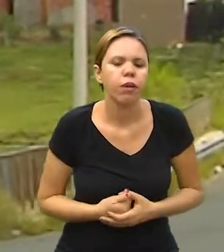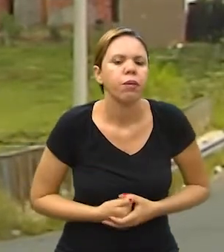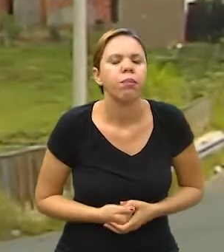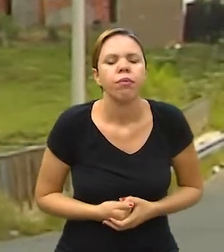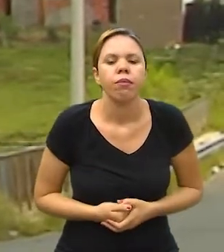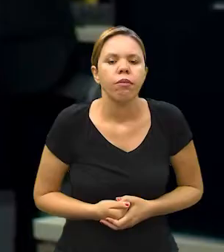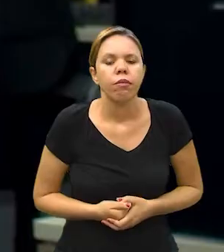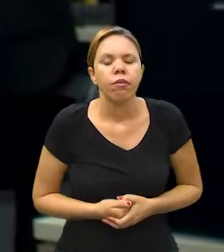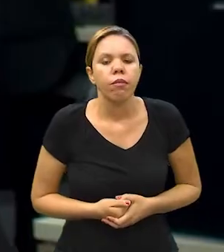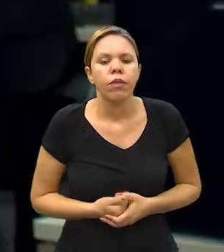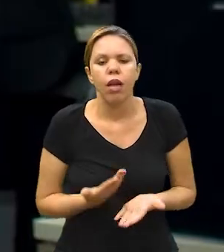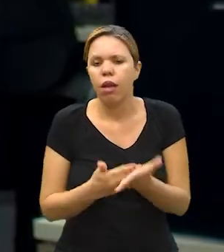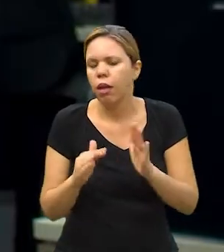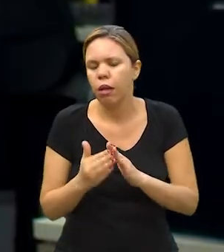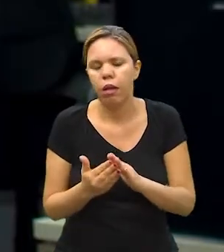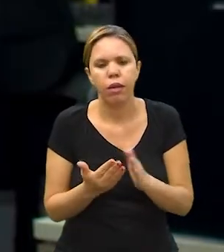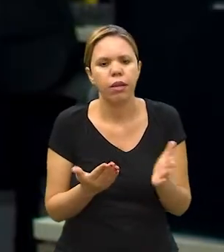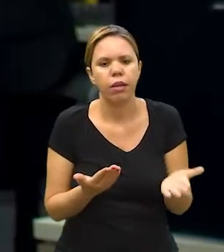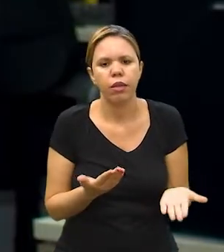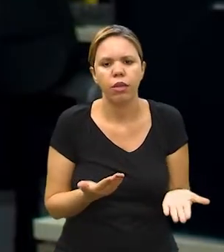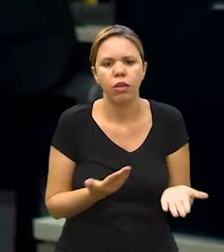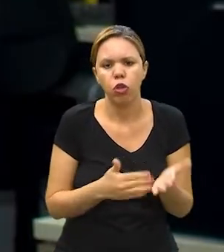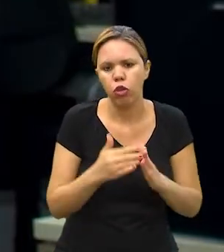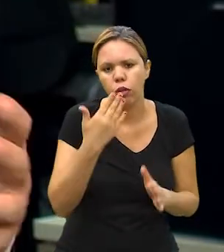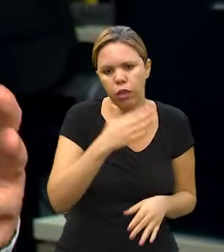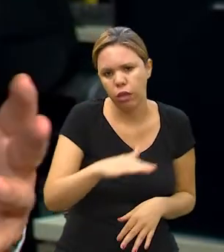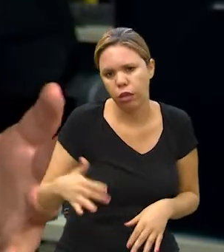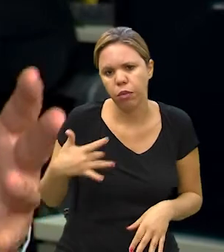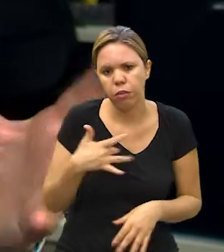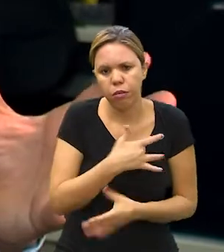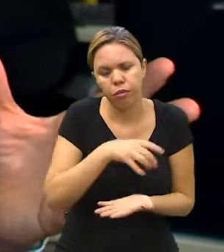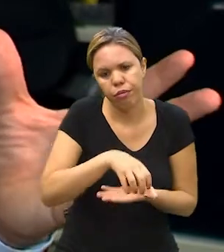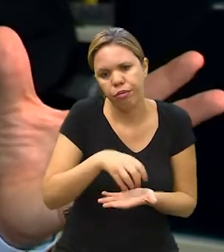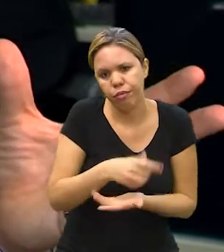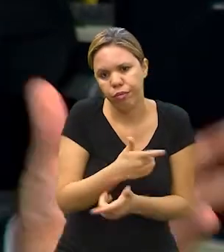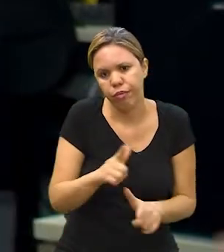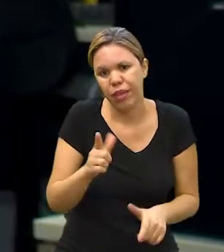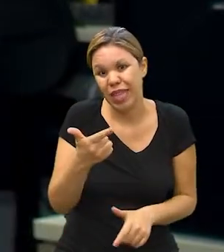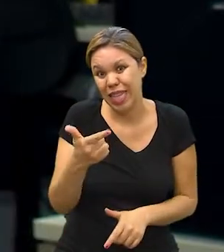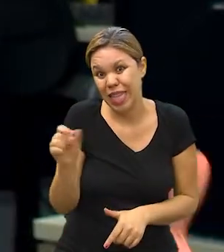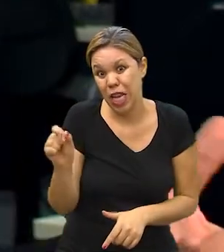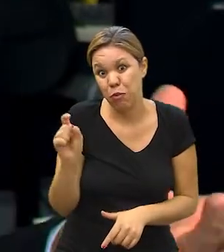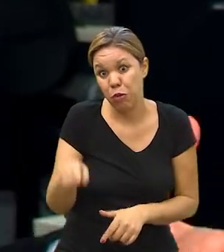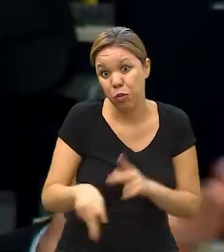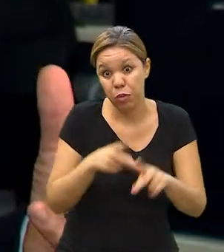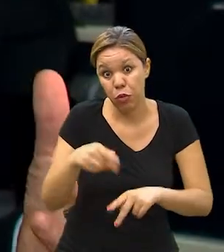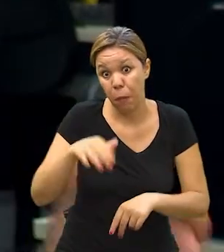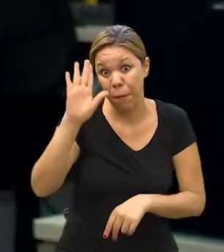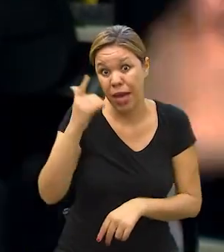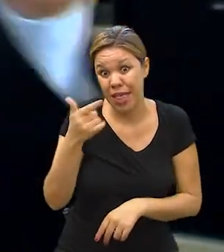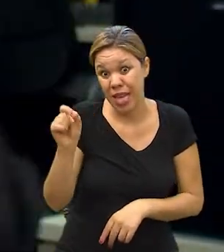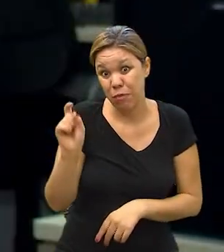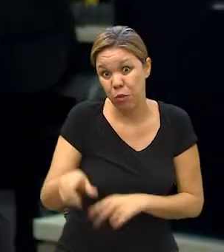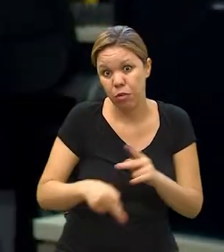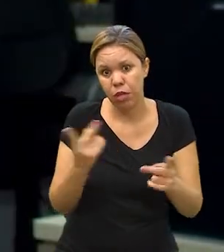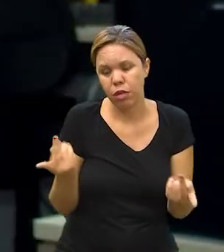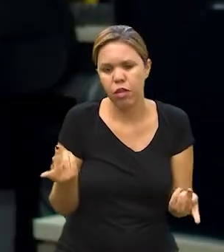de, vamos dizer, escola, creche, posto de saúde, né? E aí são mais de 10.000 pessoas, na verdade, bem mais de 10.000 pessoas